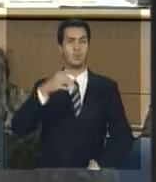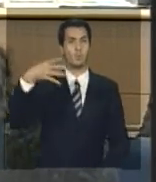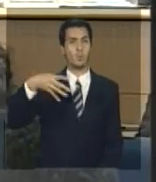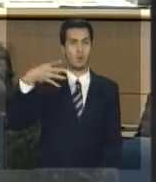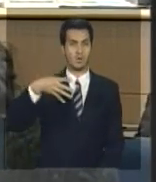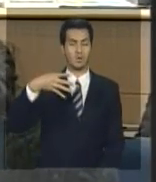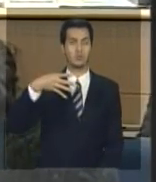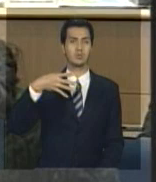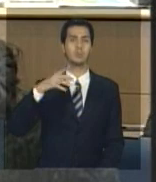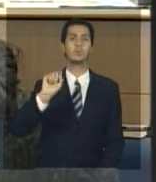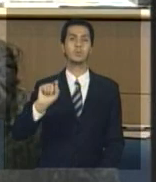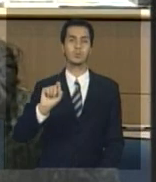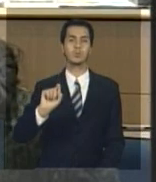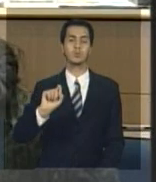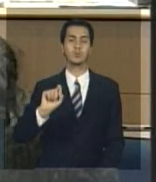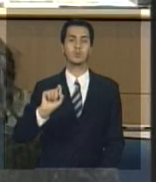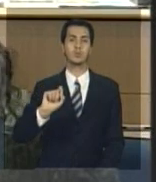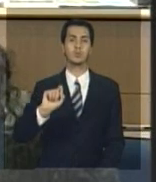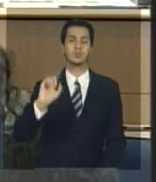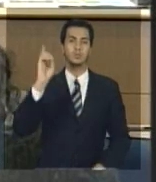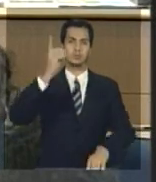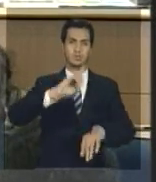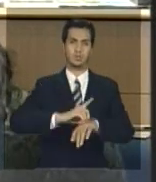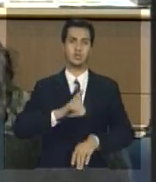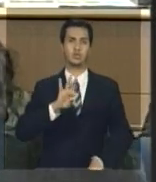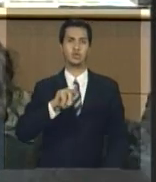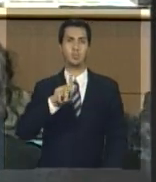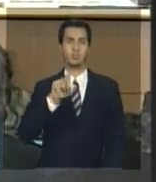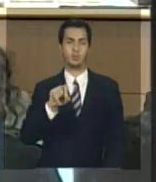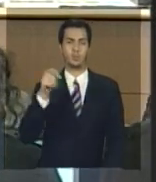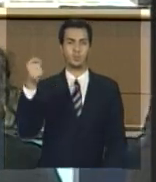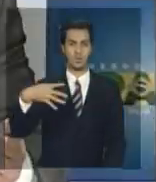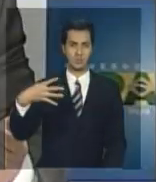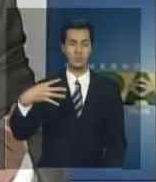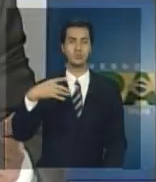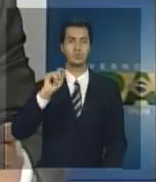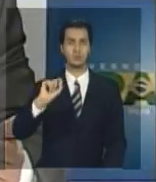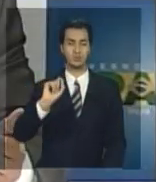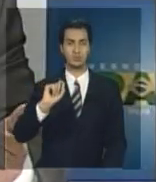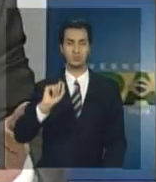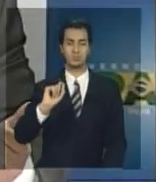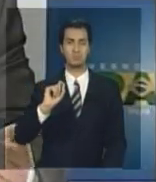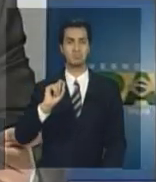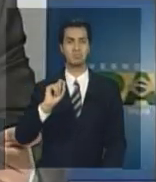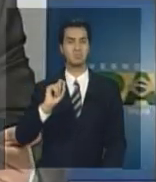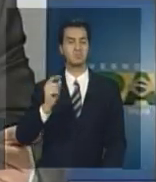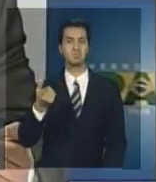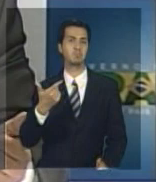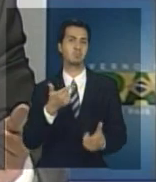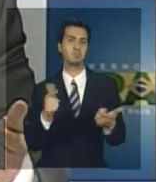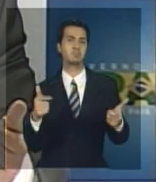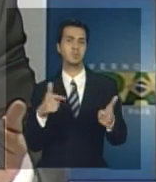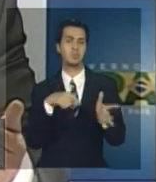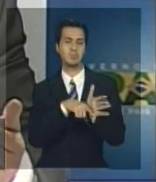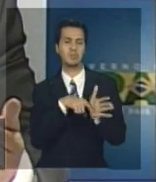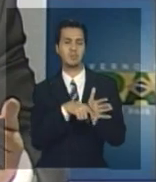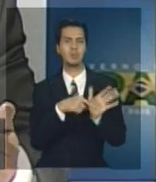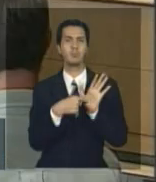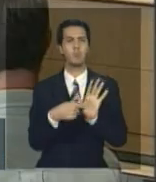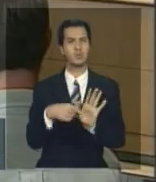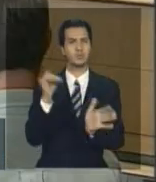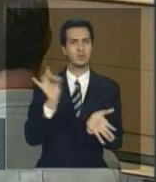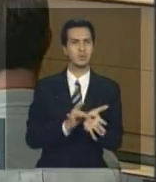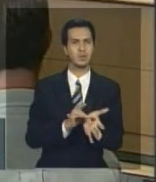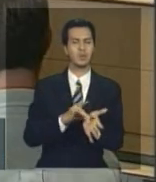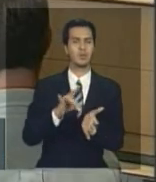é importante orientar, não existe nenhum indicativo de que o dengue 4 é mais grave e